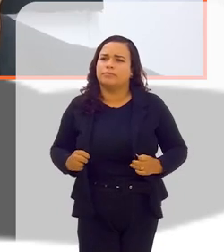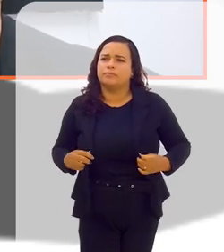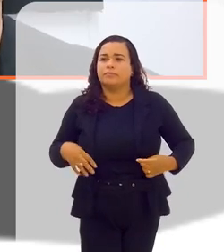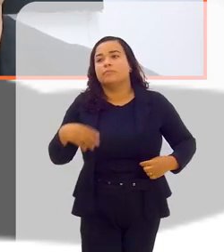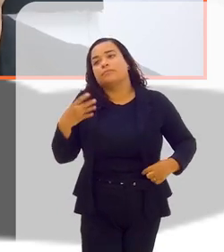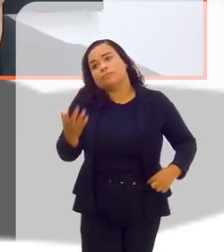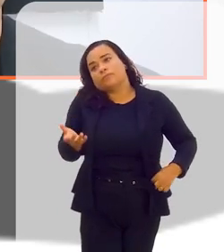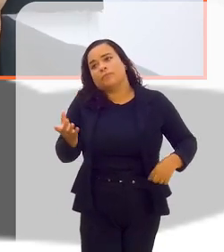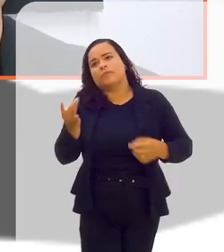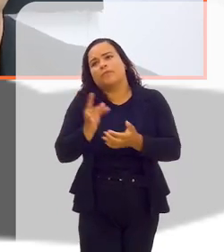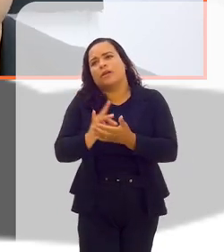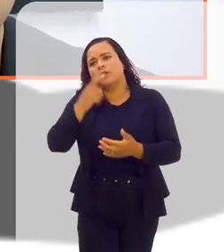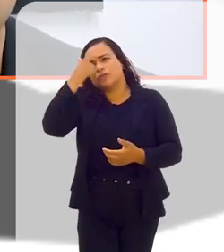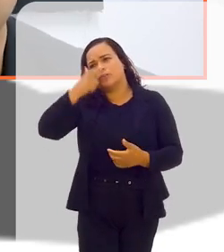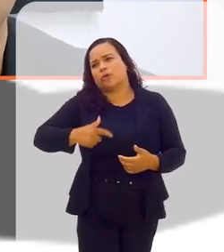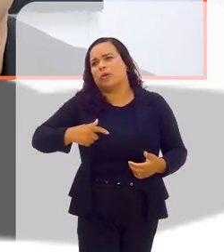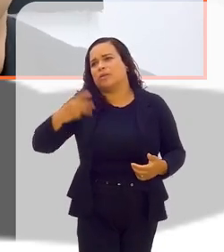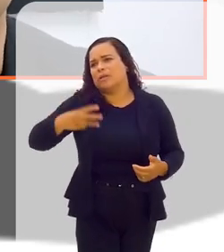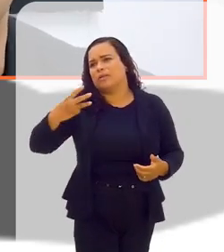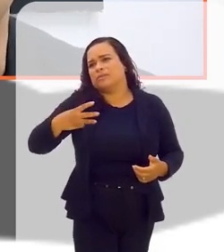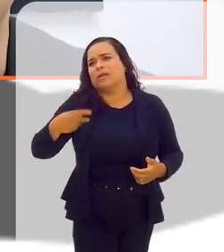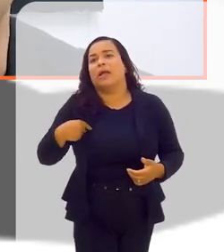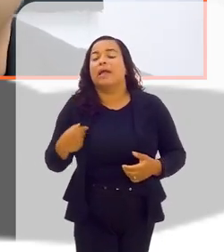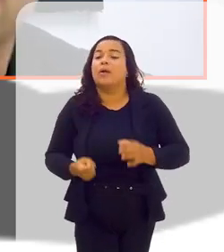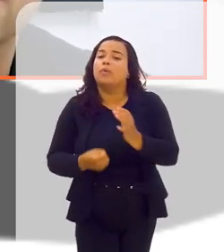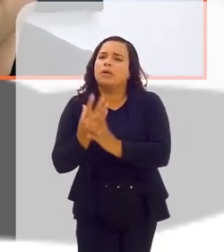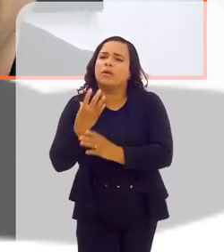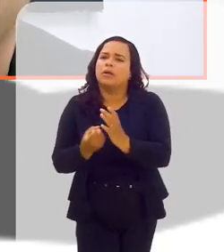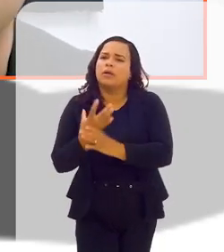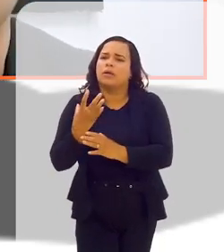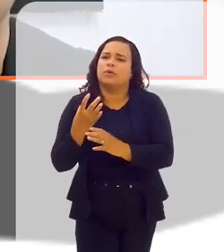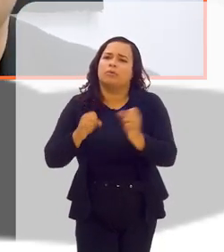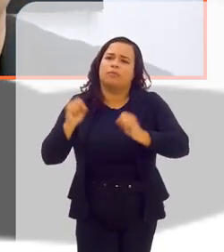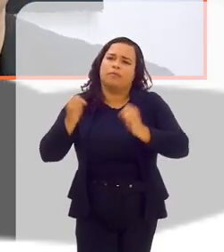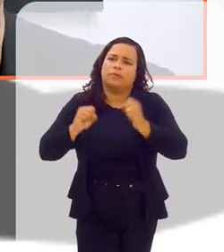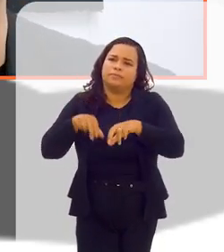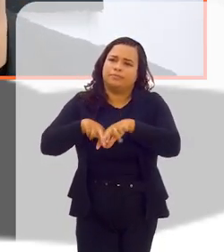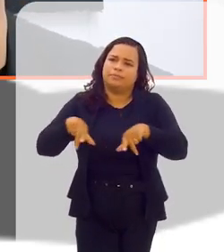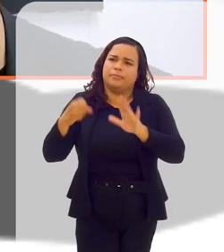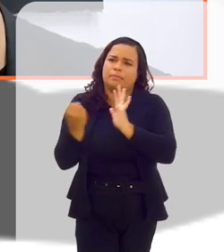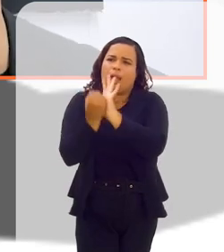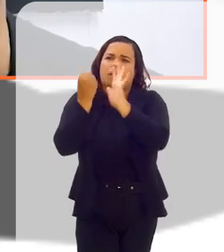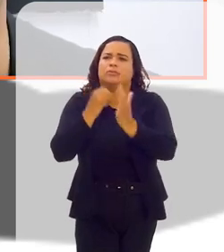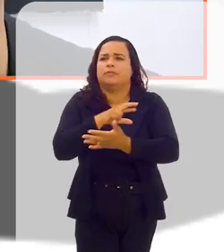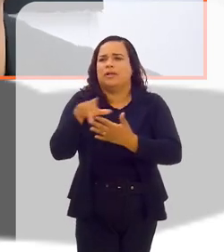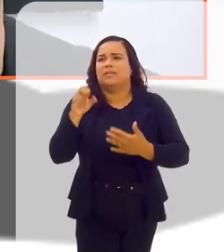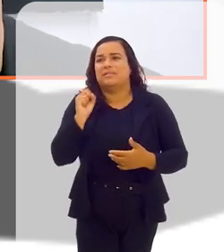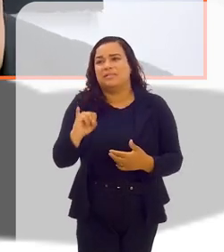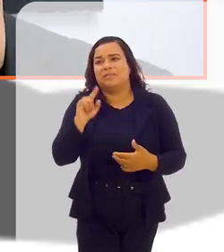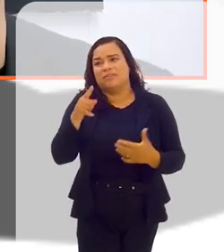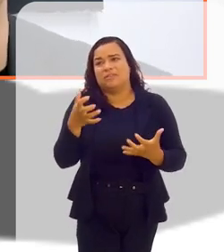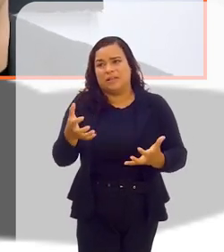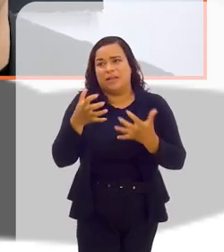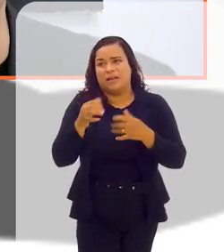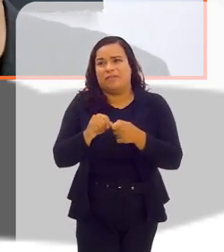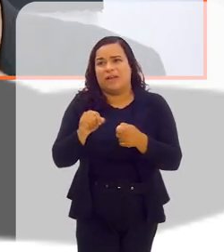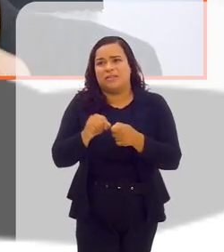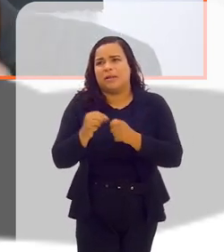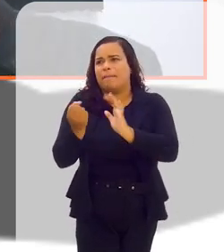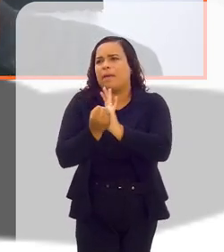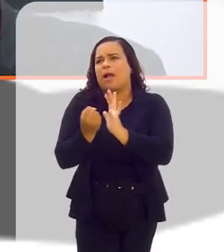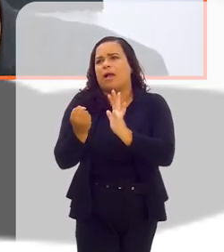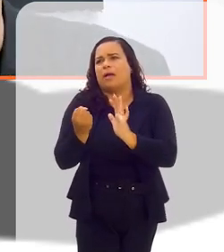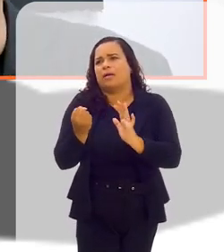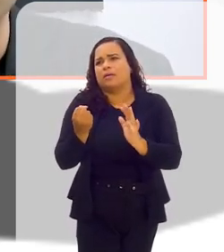na verdade, aqui eu sou um terceirista, fabrico para outras marcas. Por exemplo, se você, Cláudia Cataldi, desejar fazer